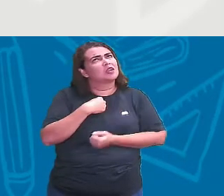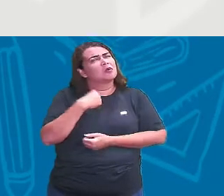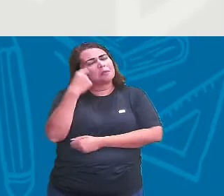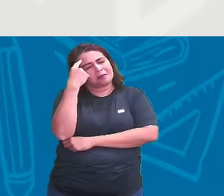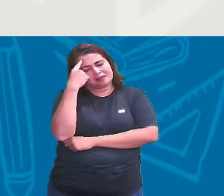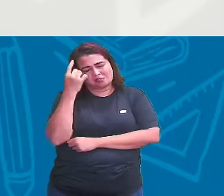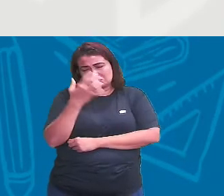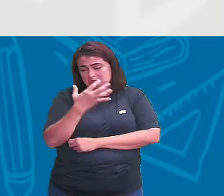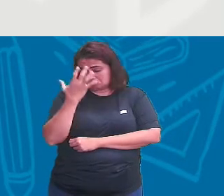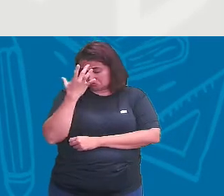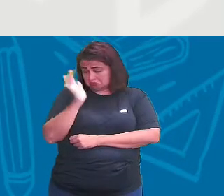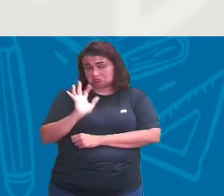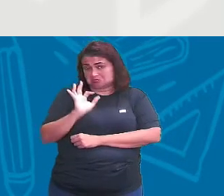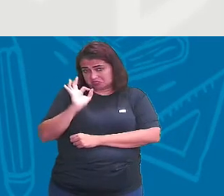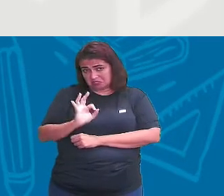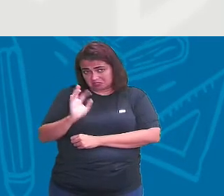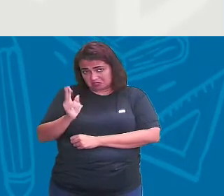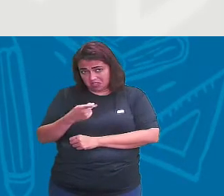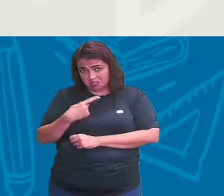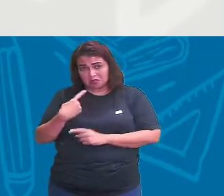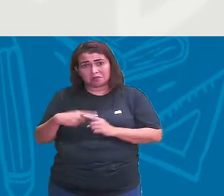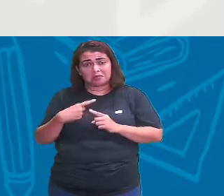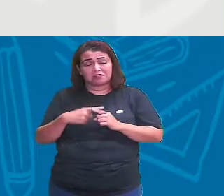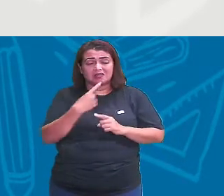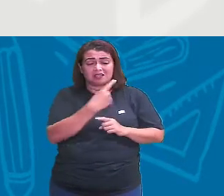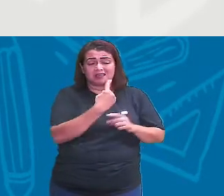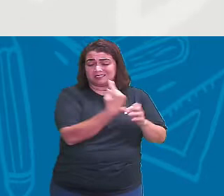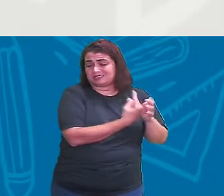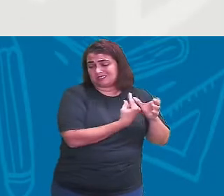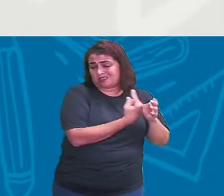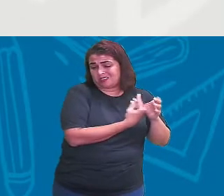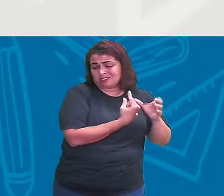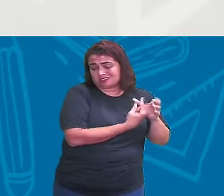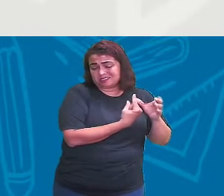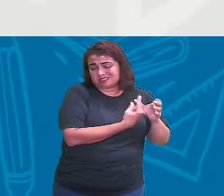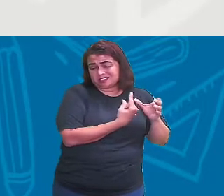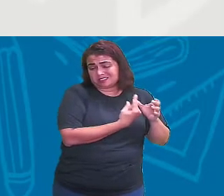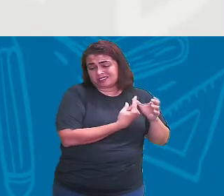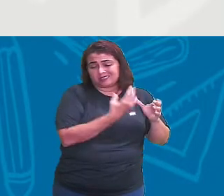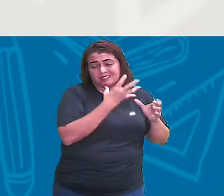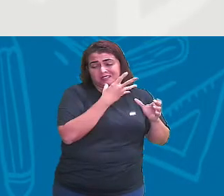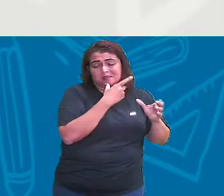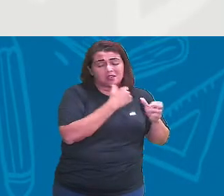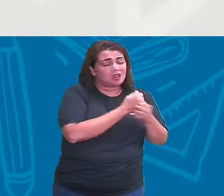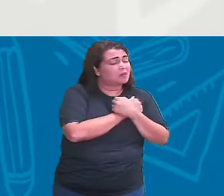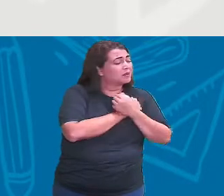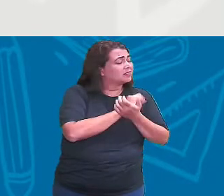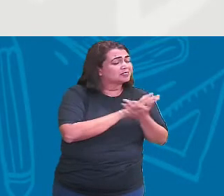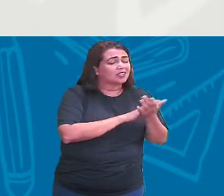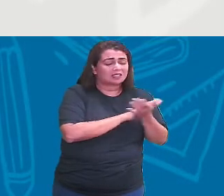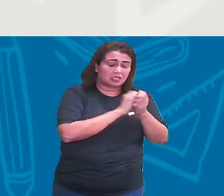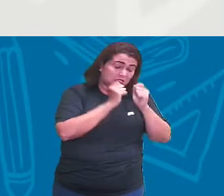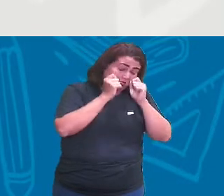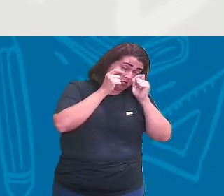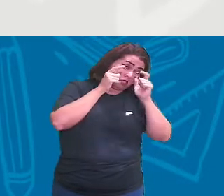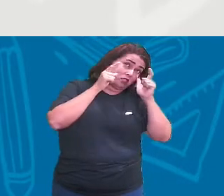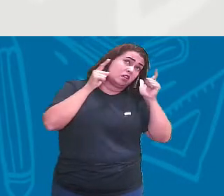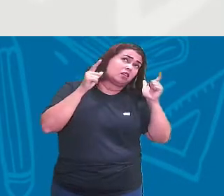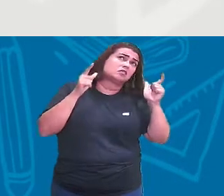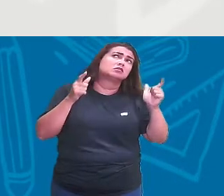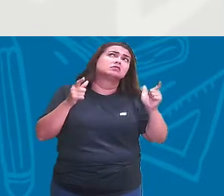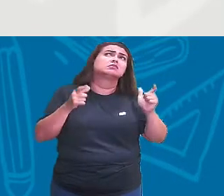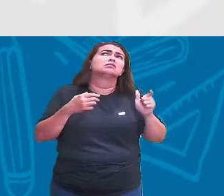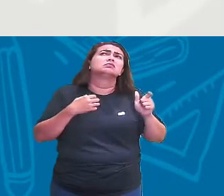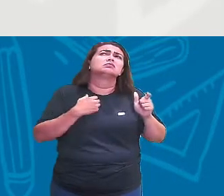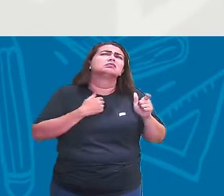Eu acho, tá? Não sei se tá certo. Eu acho que ele passou muito tempo sozinho, muito tempo sem abraço. Aí quando ele acordou, ele